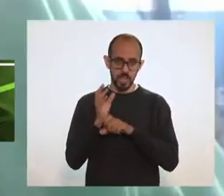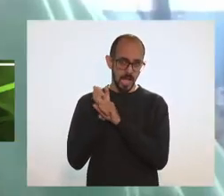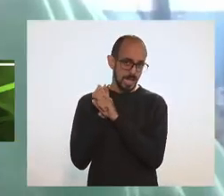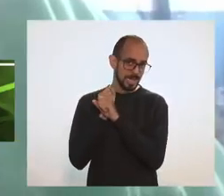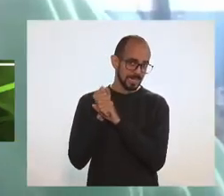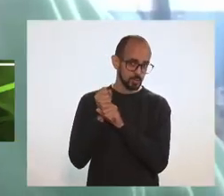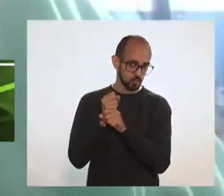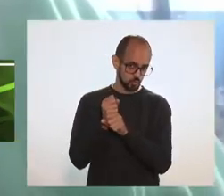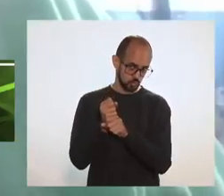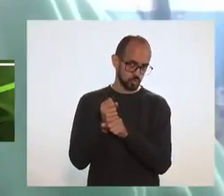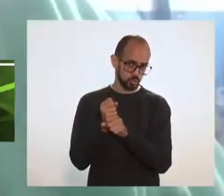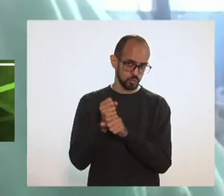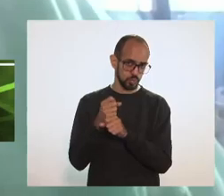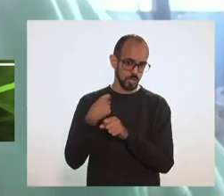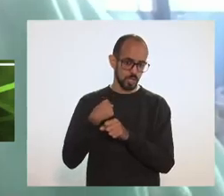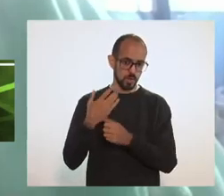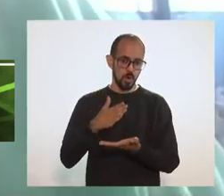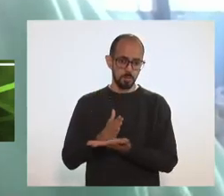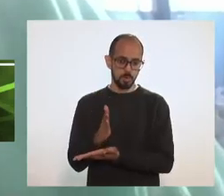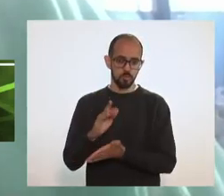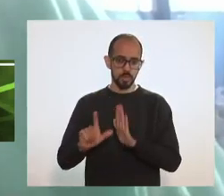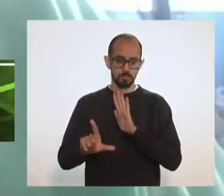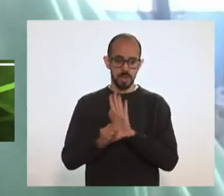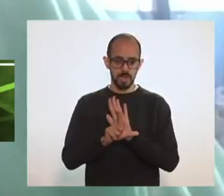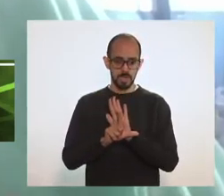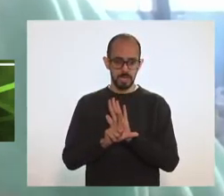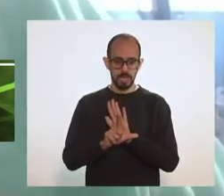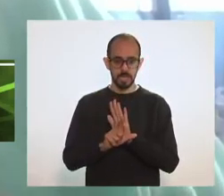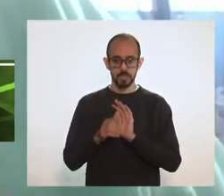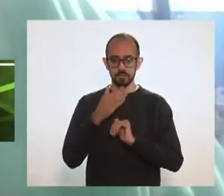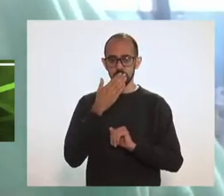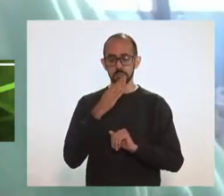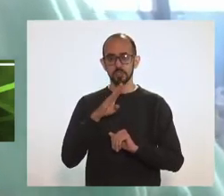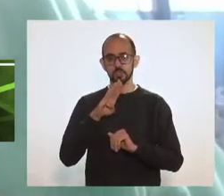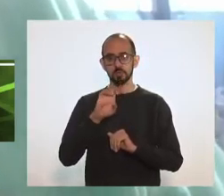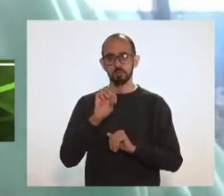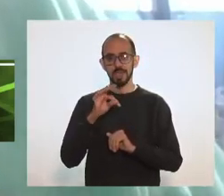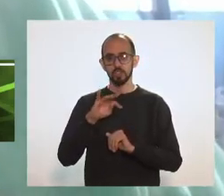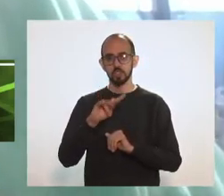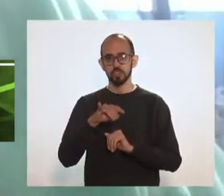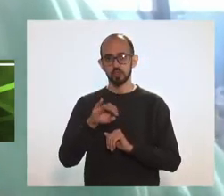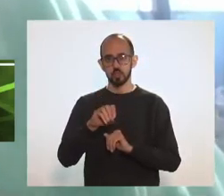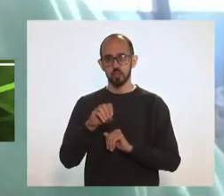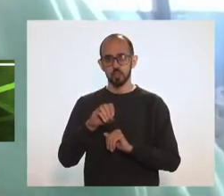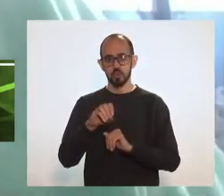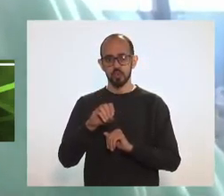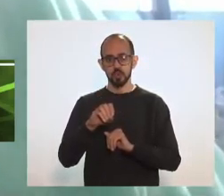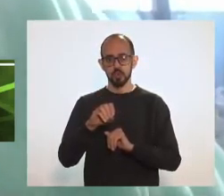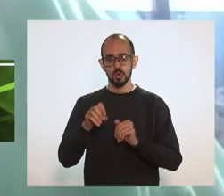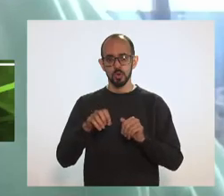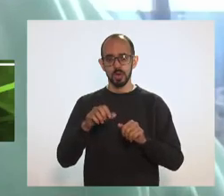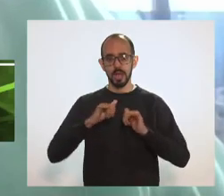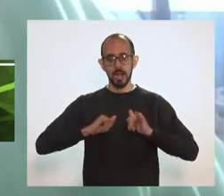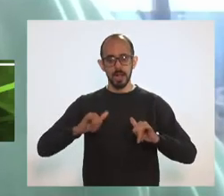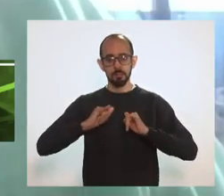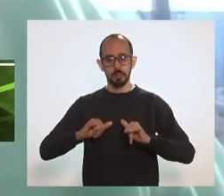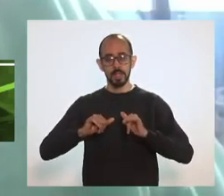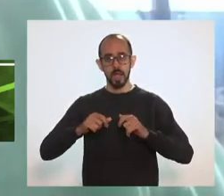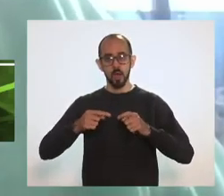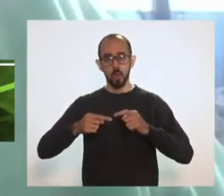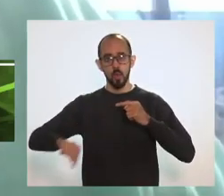com essa sua versão, voltando a fazer referência à lei. Eu só quero fazer um comentário, que eu não sei se vai ter interferência ou não,